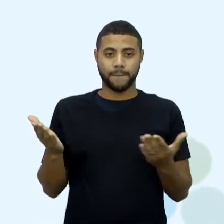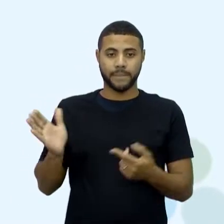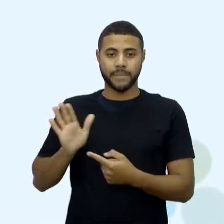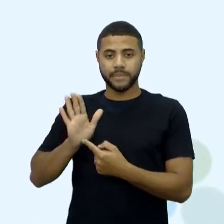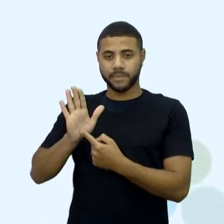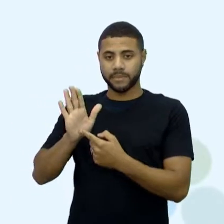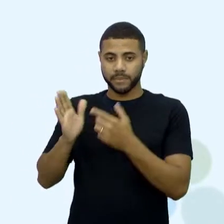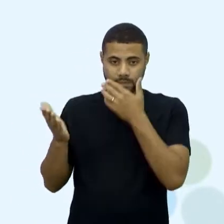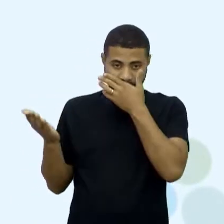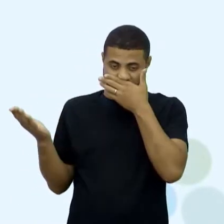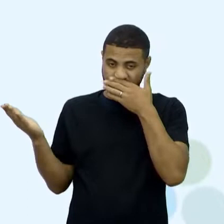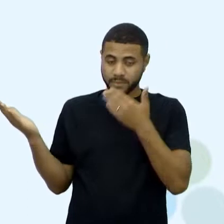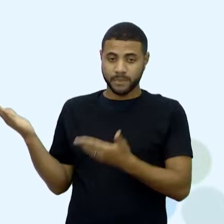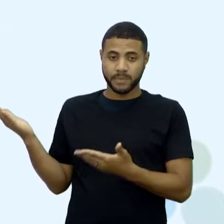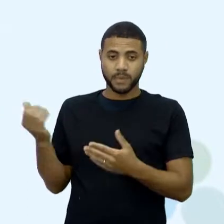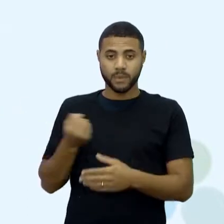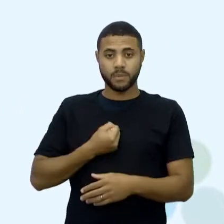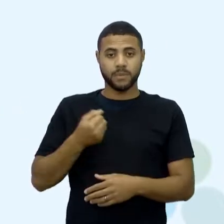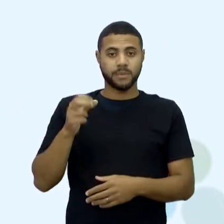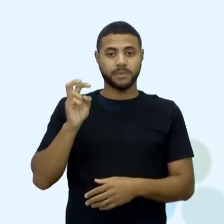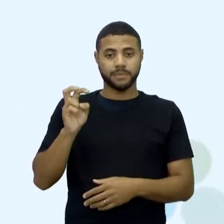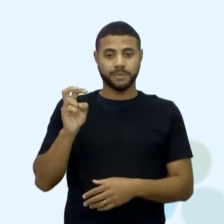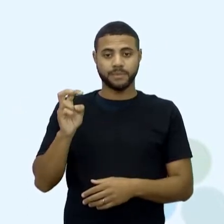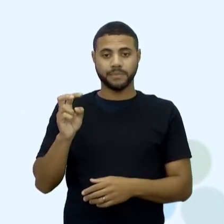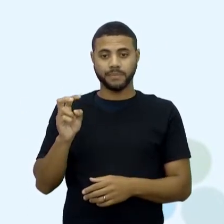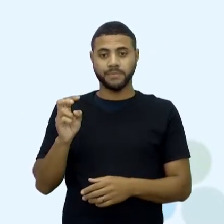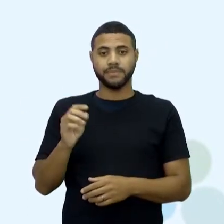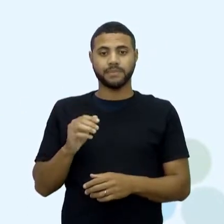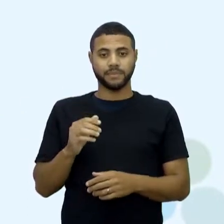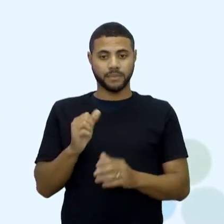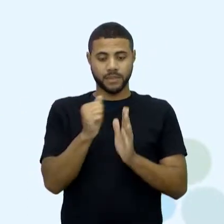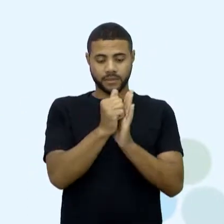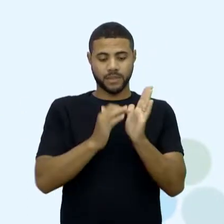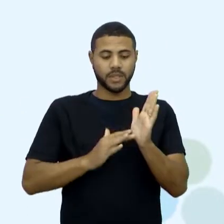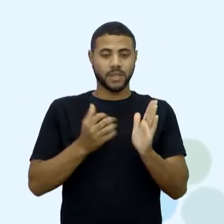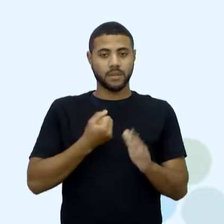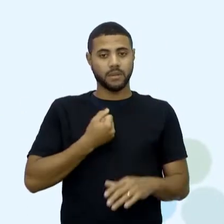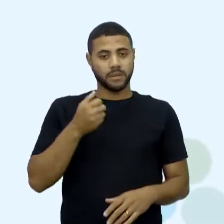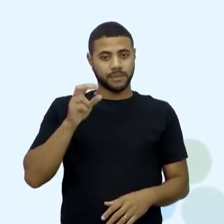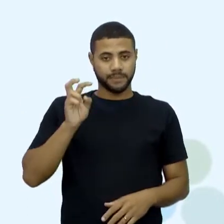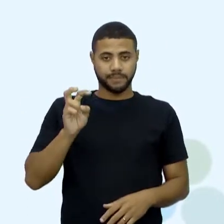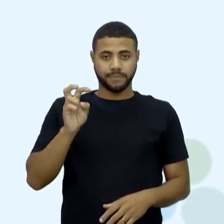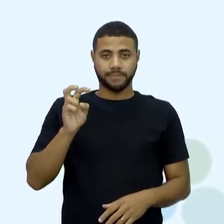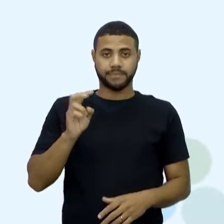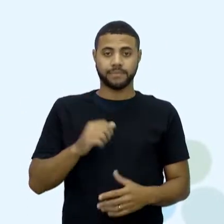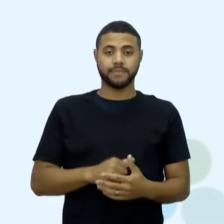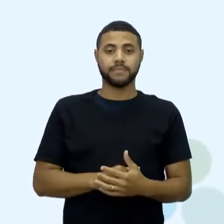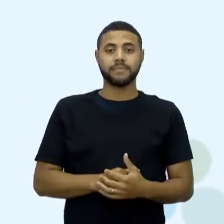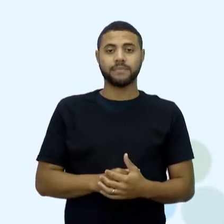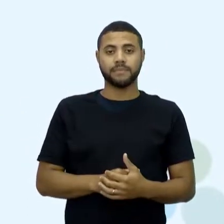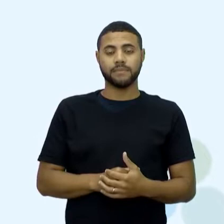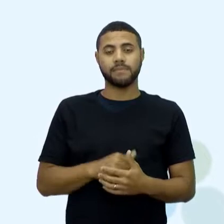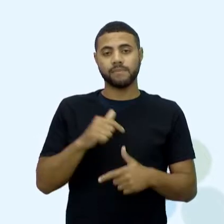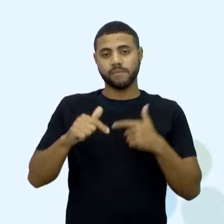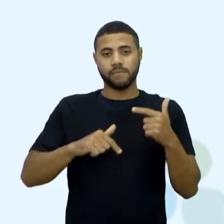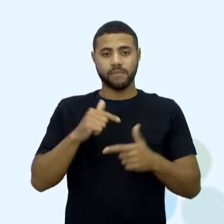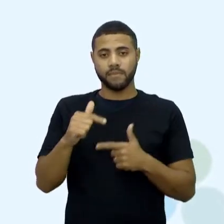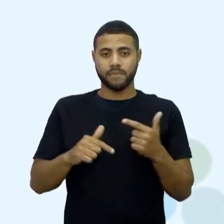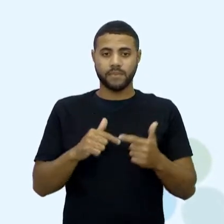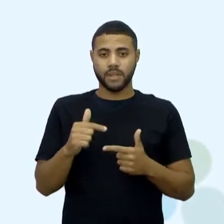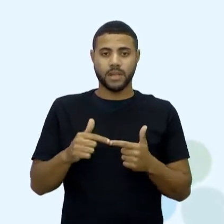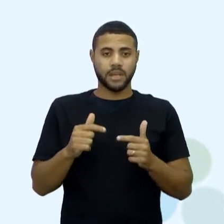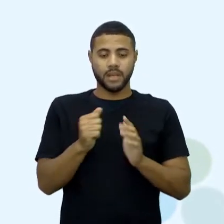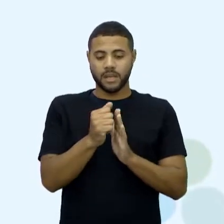faz parte da atividade 5, que é a última atividade do nosso componente. A gente trabalha aqui com a